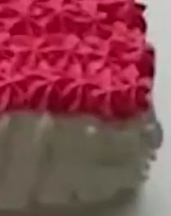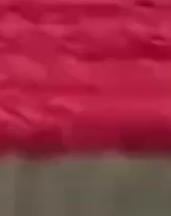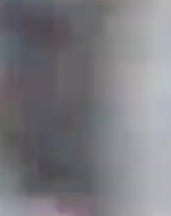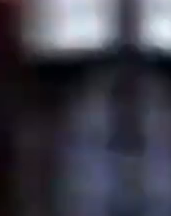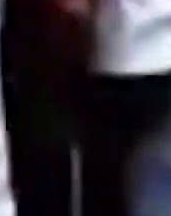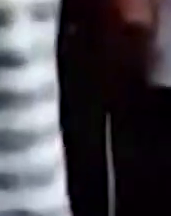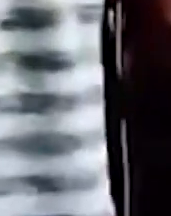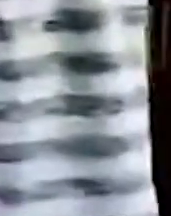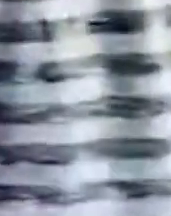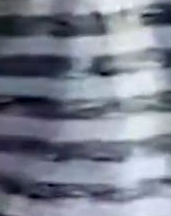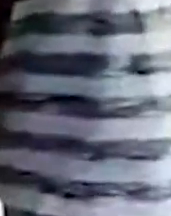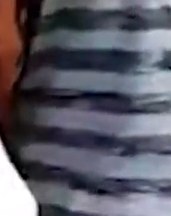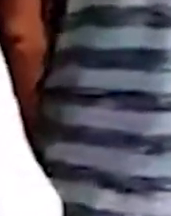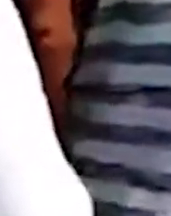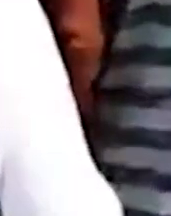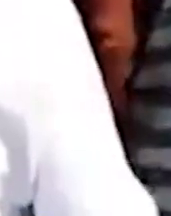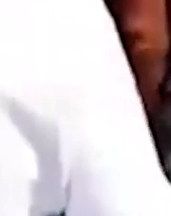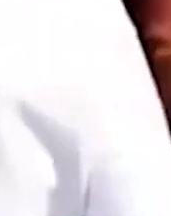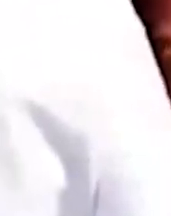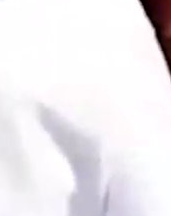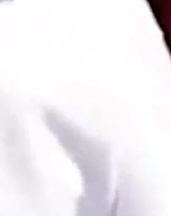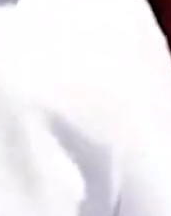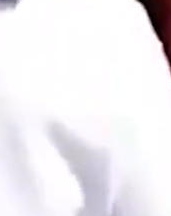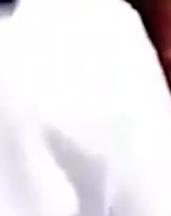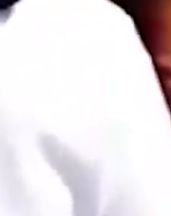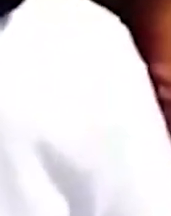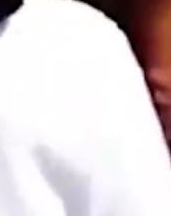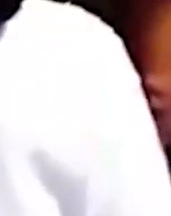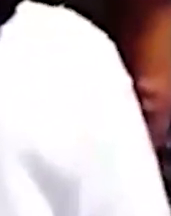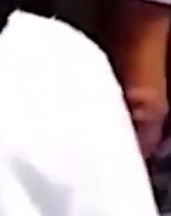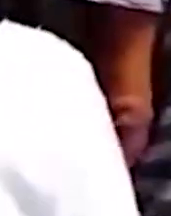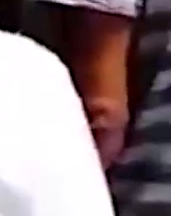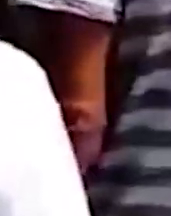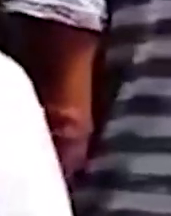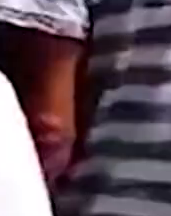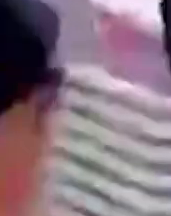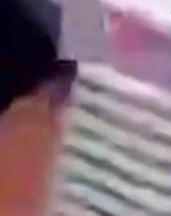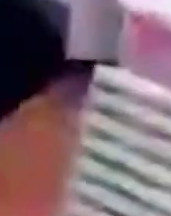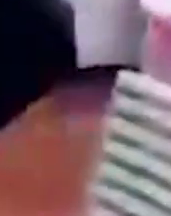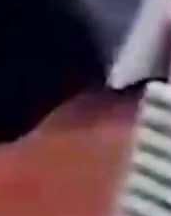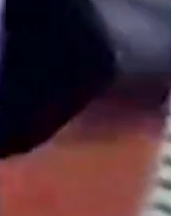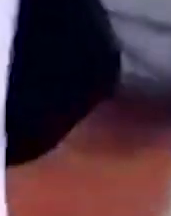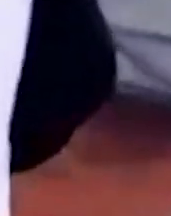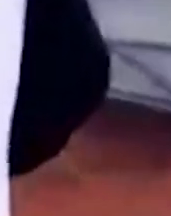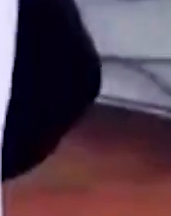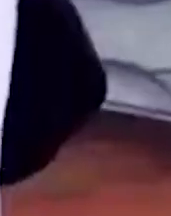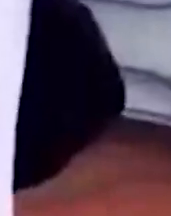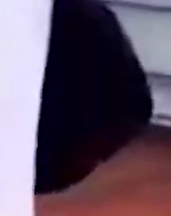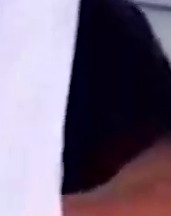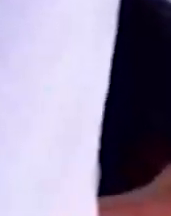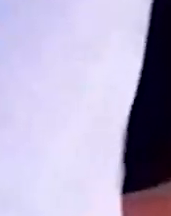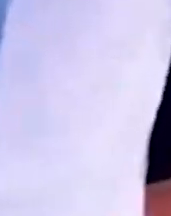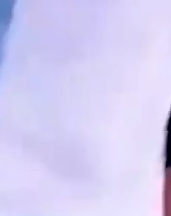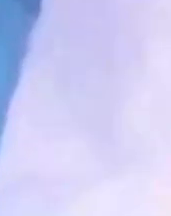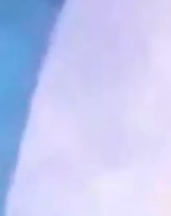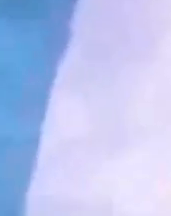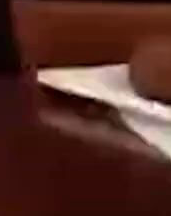para menores. Sócio-Núcleo, trabalho realizado em comunidades para jovens nas drogas e tráfico.